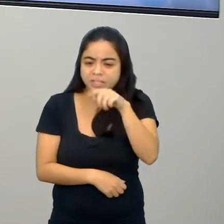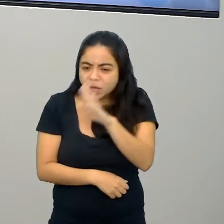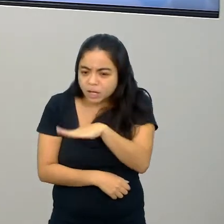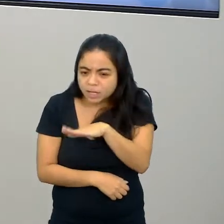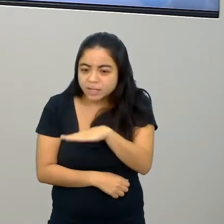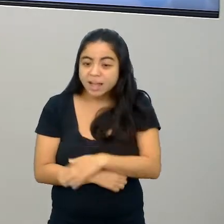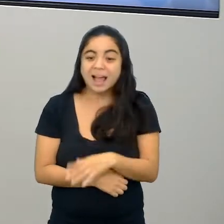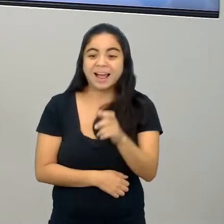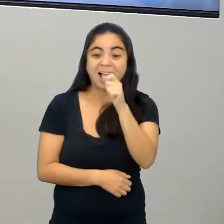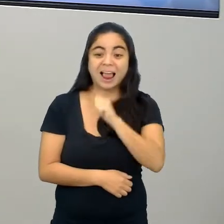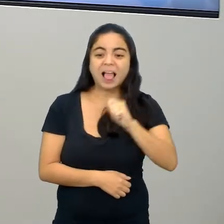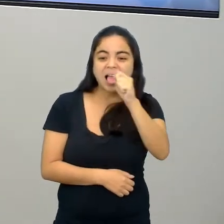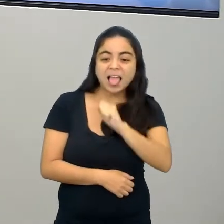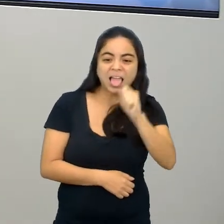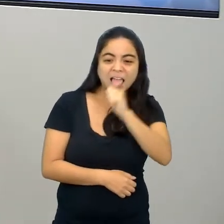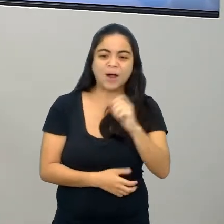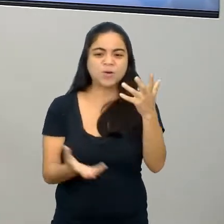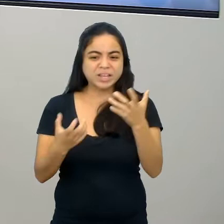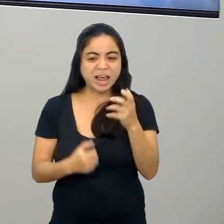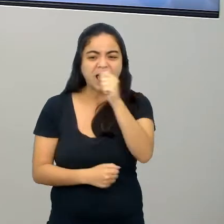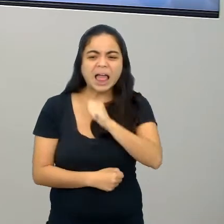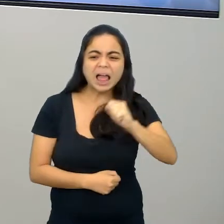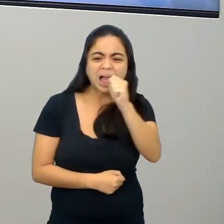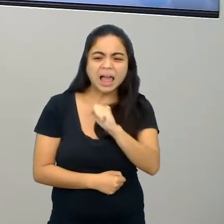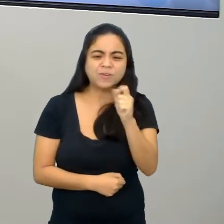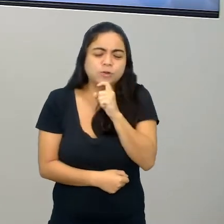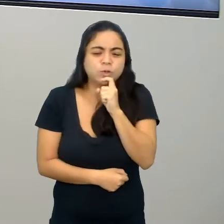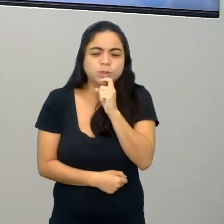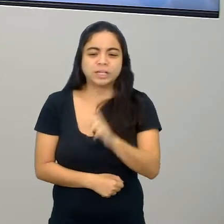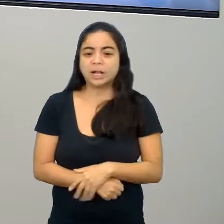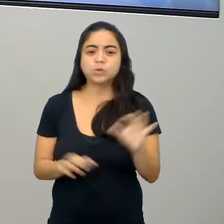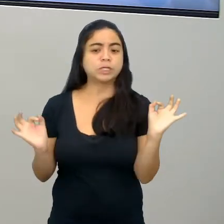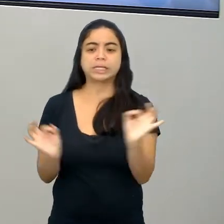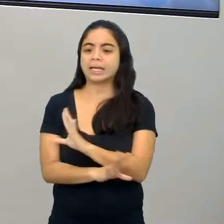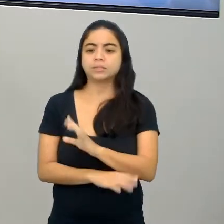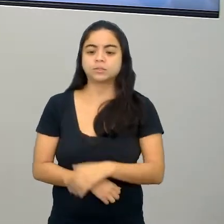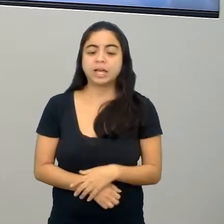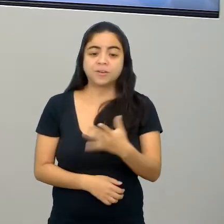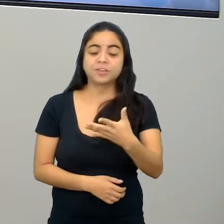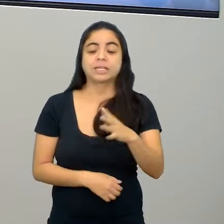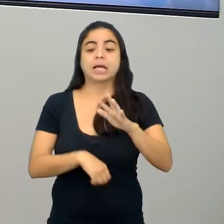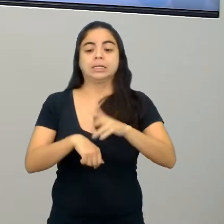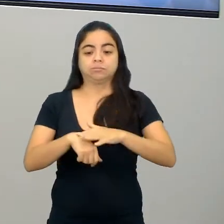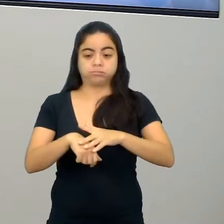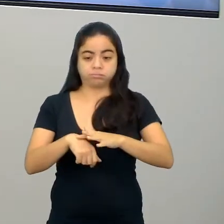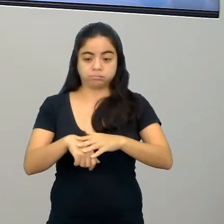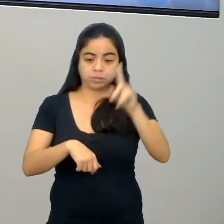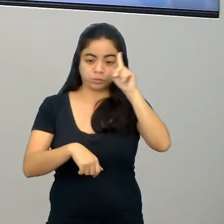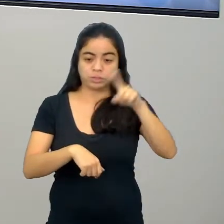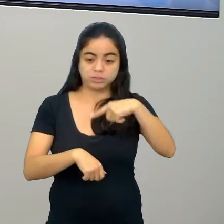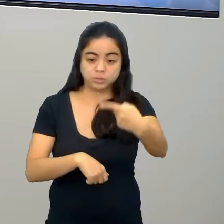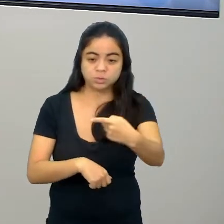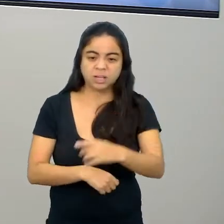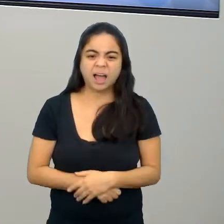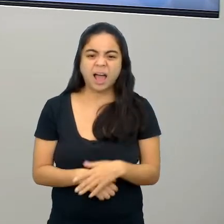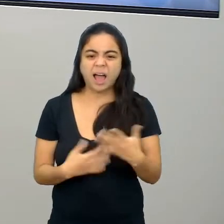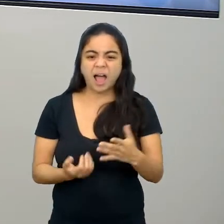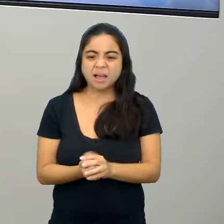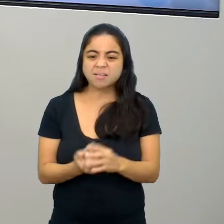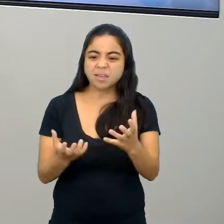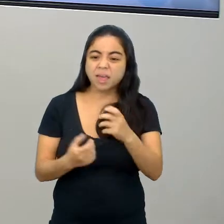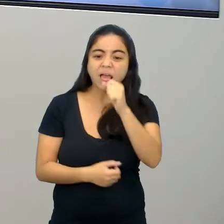quero sorvete. Eu quero sorvete, eu vou tomar sorvete, e é isso. E aí você fica doente no dia seguinte e fala, comeria de